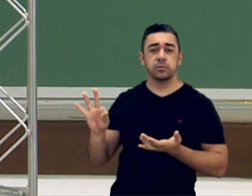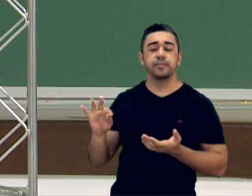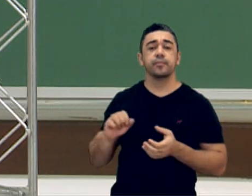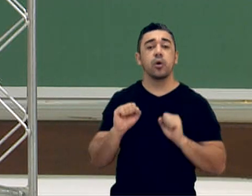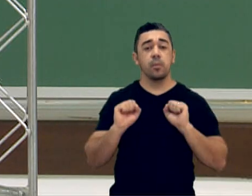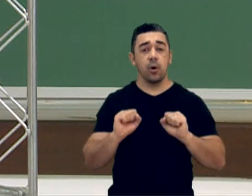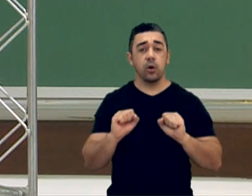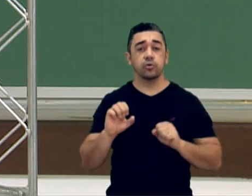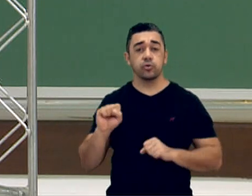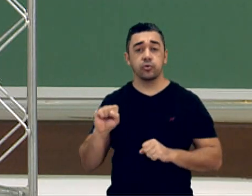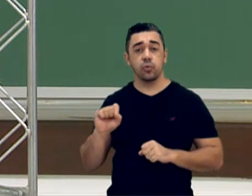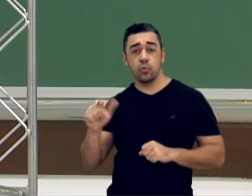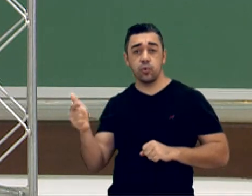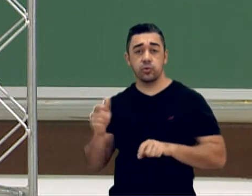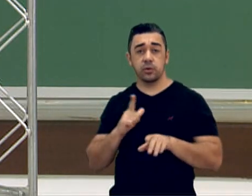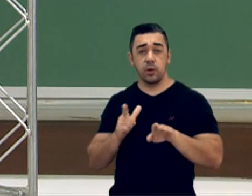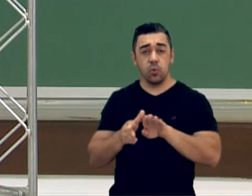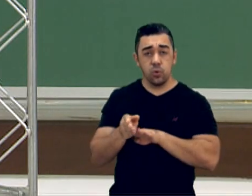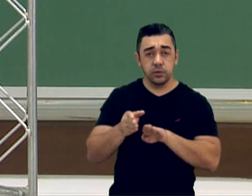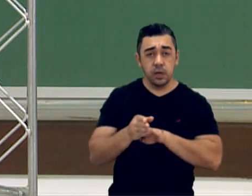ou uma sugestão.